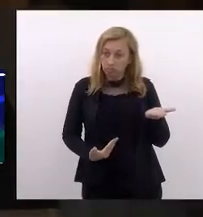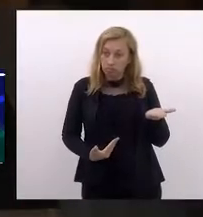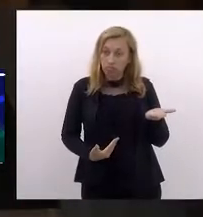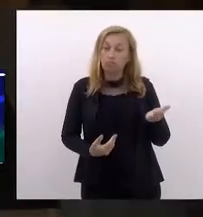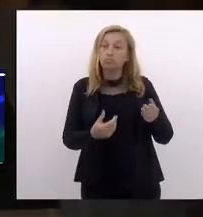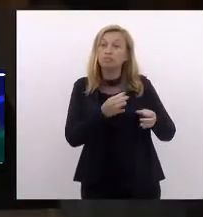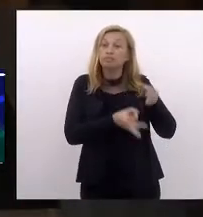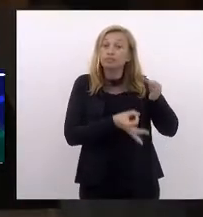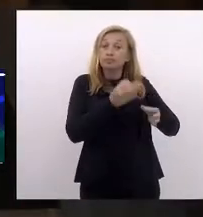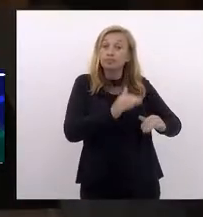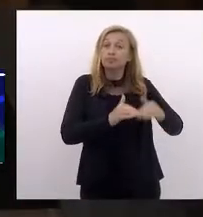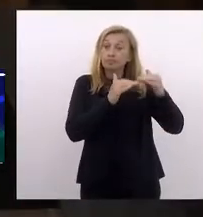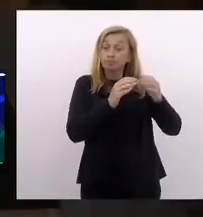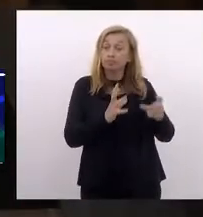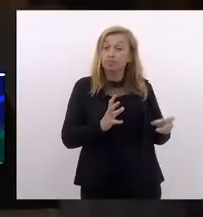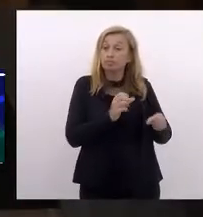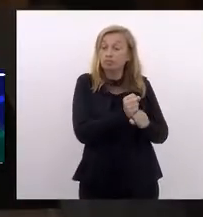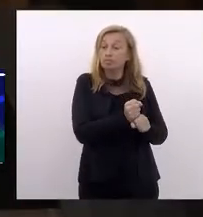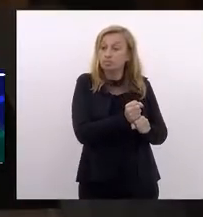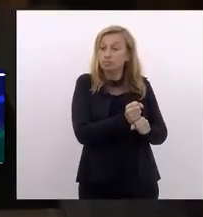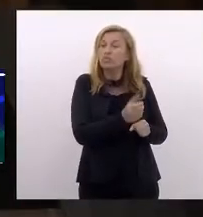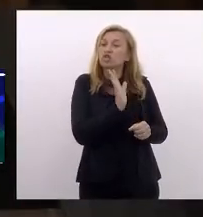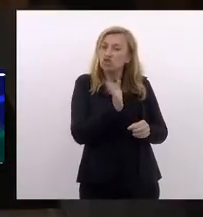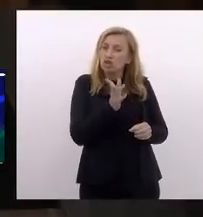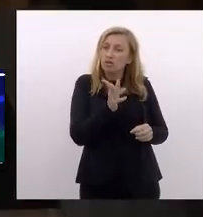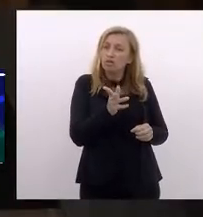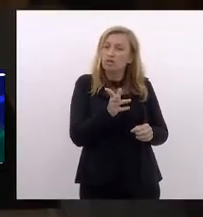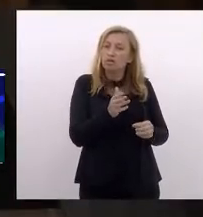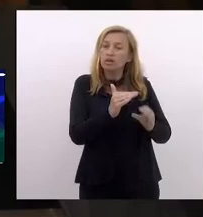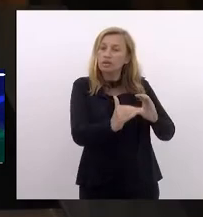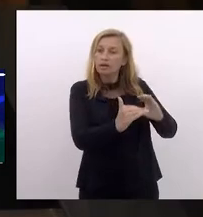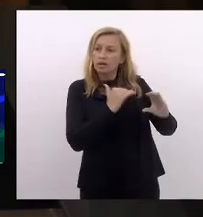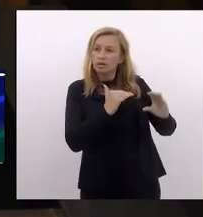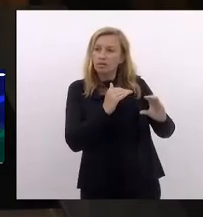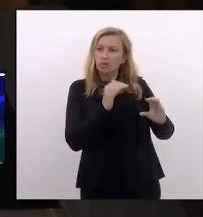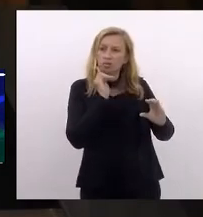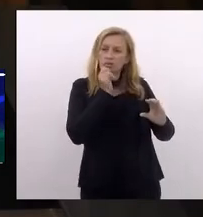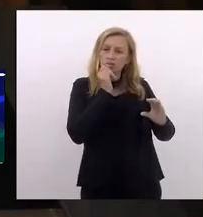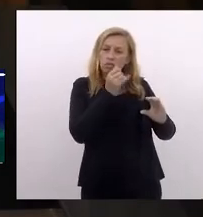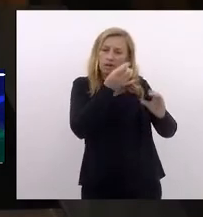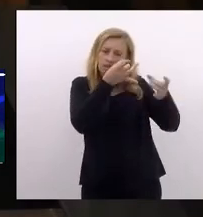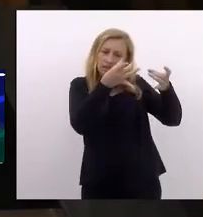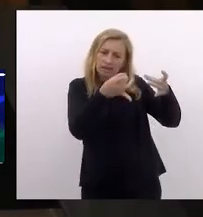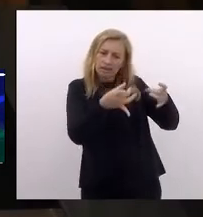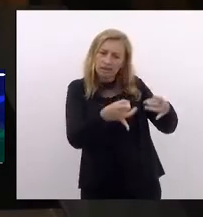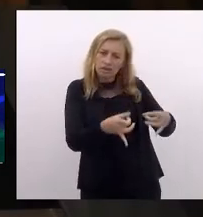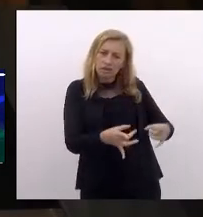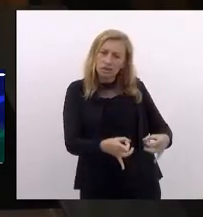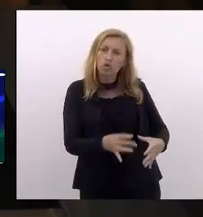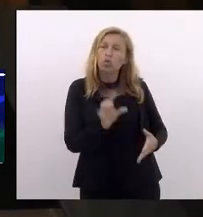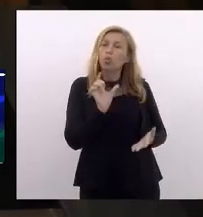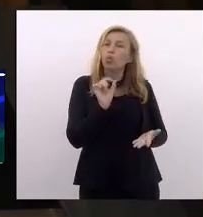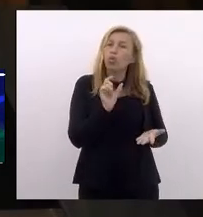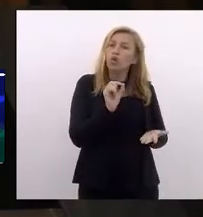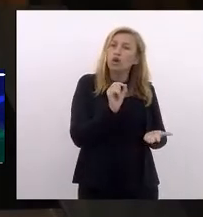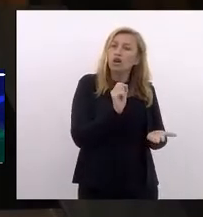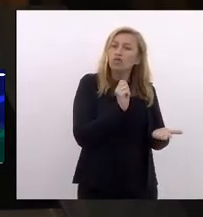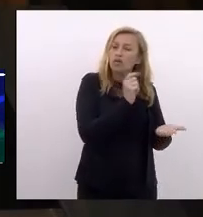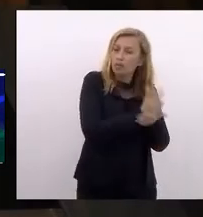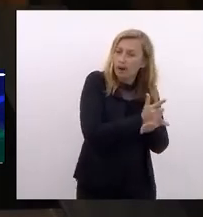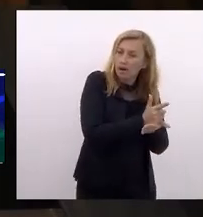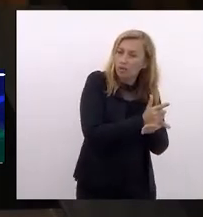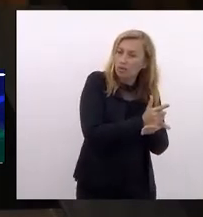Faz esse trabalho e nos encaminhar um relatório onde detalha o quê que foi cumprido